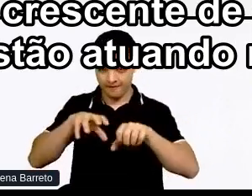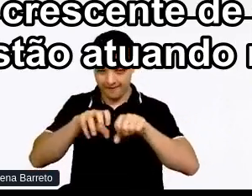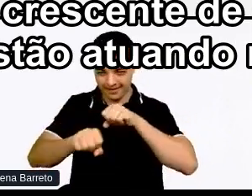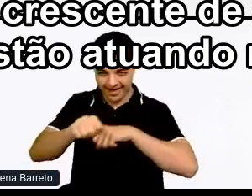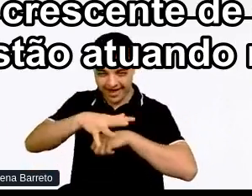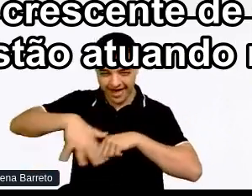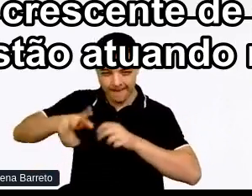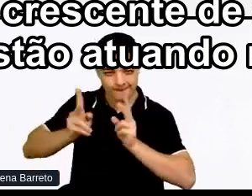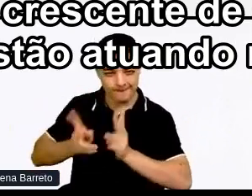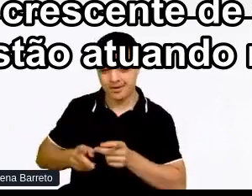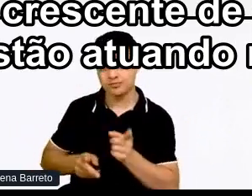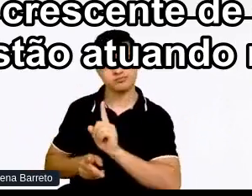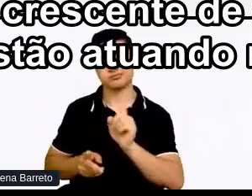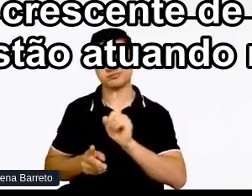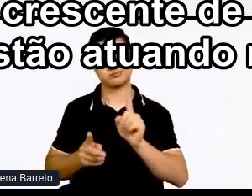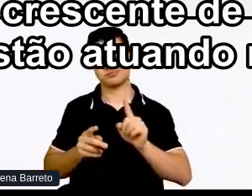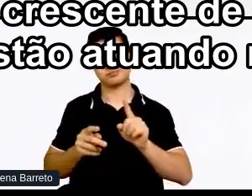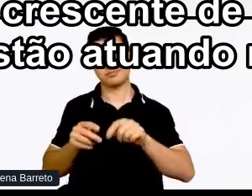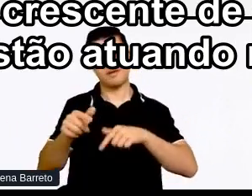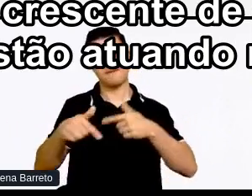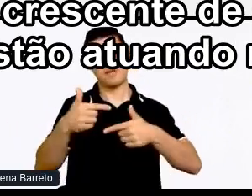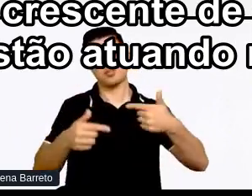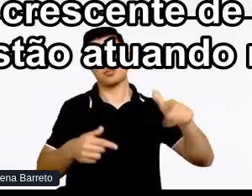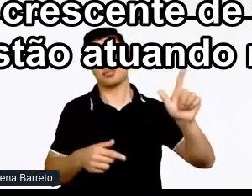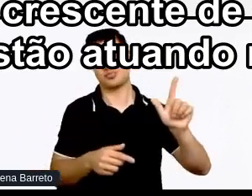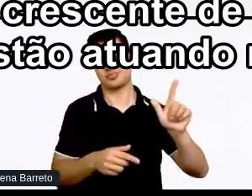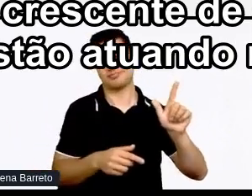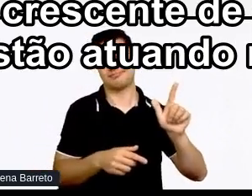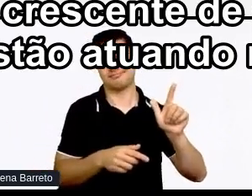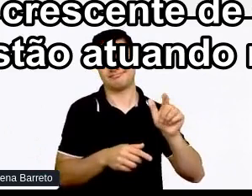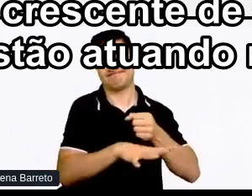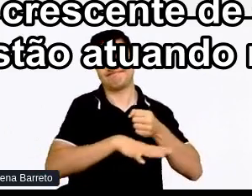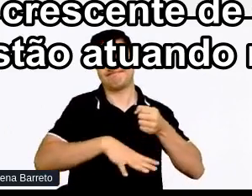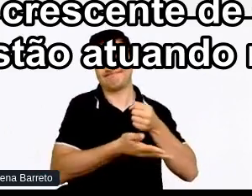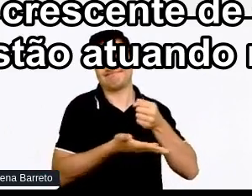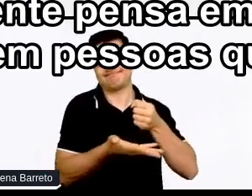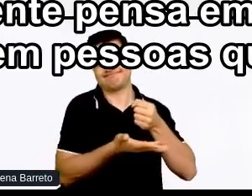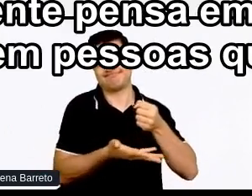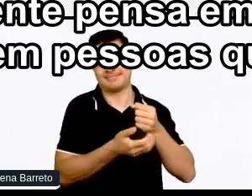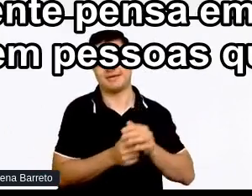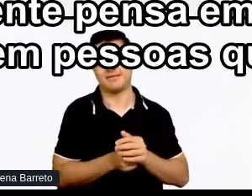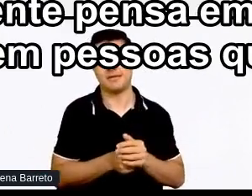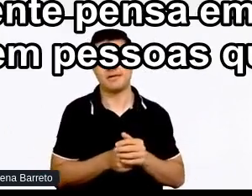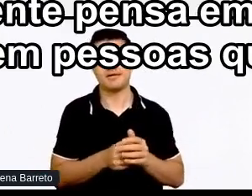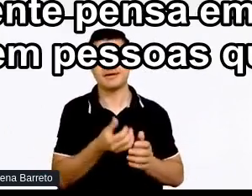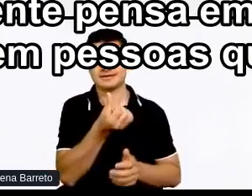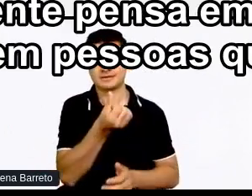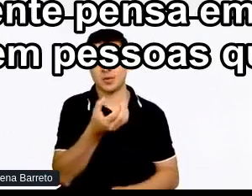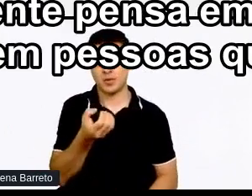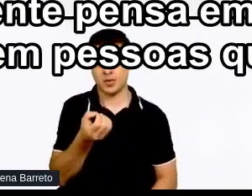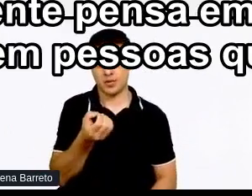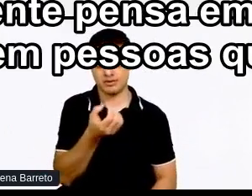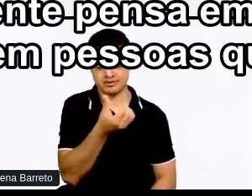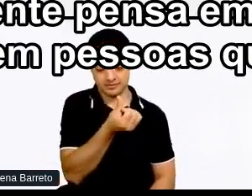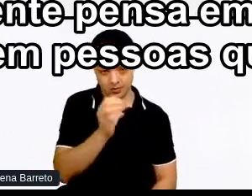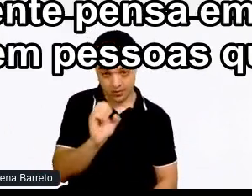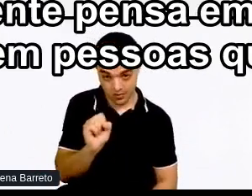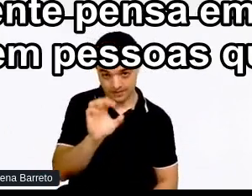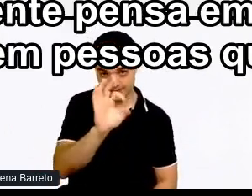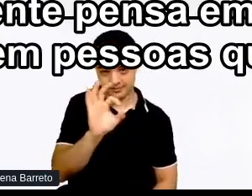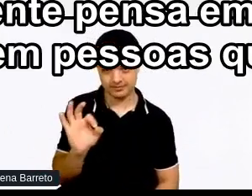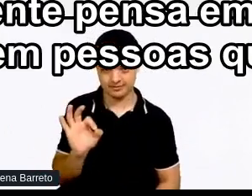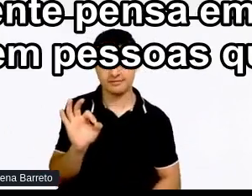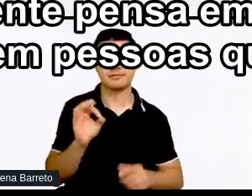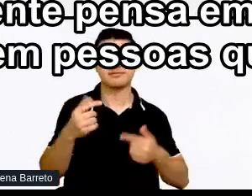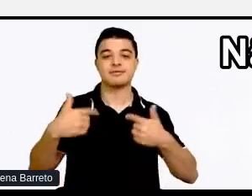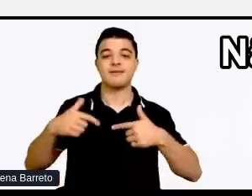de subempregos e as pessoas que não estão atuando na sua área de formação. A gente pensa em refugiado, a gente pensa em